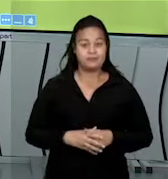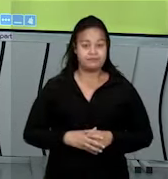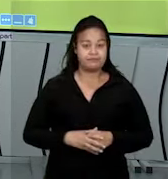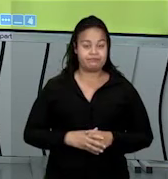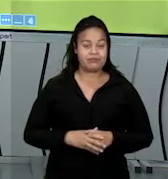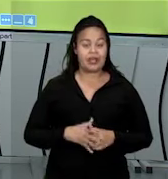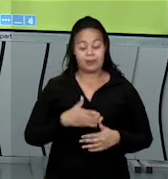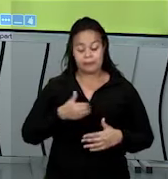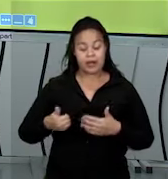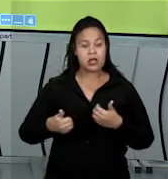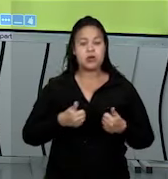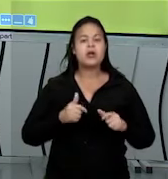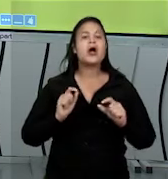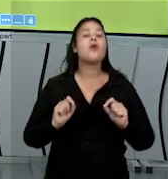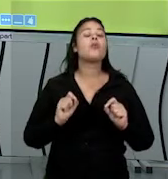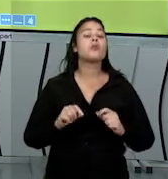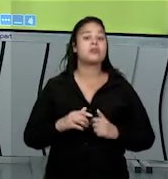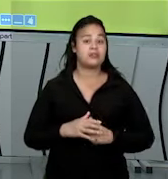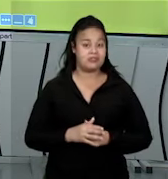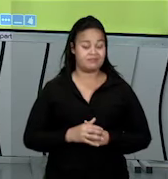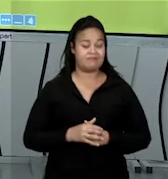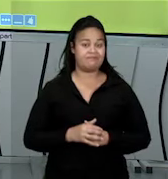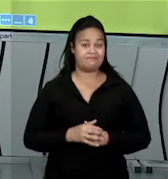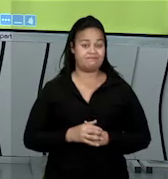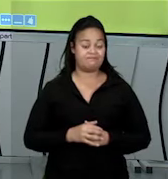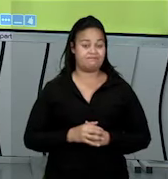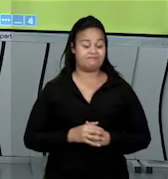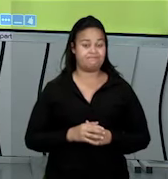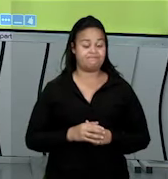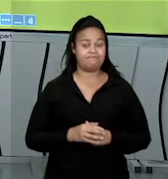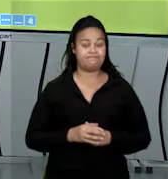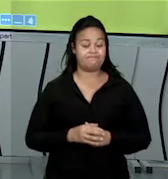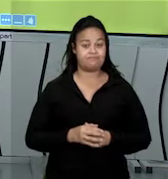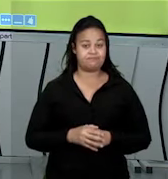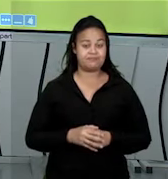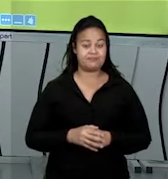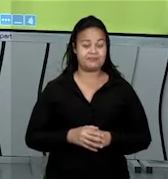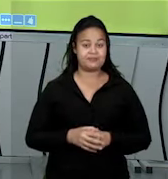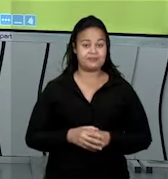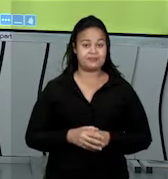esse desconforto, por exemplo, é fazer uma